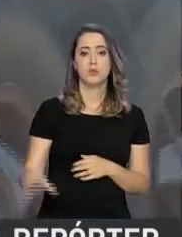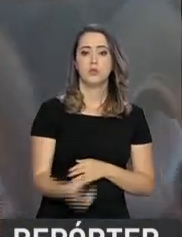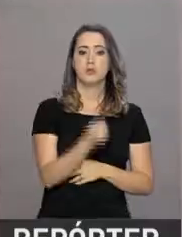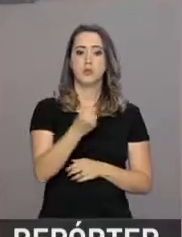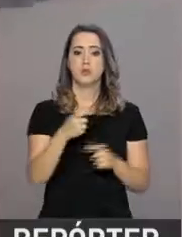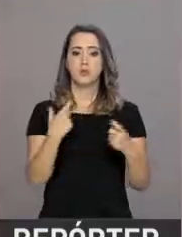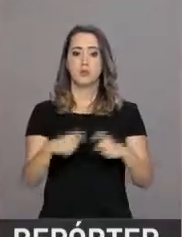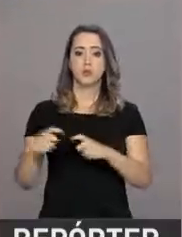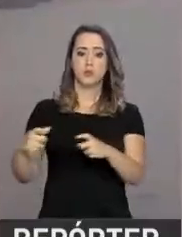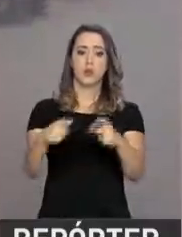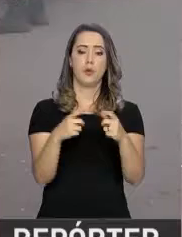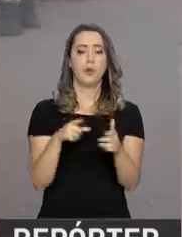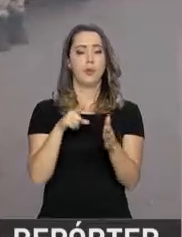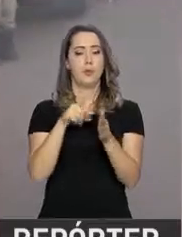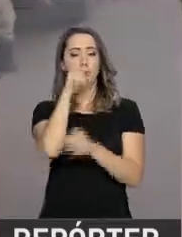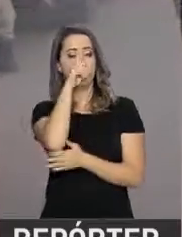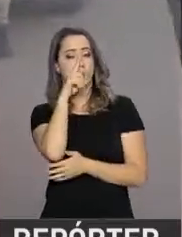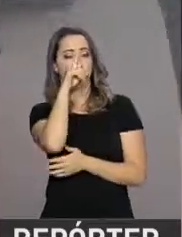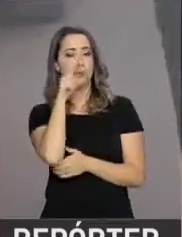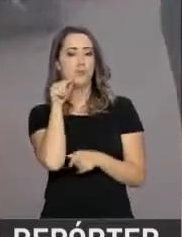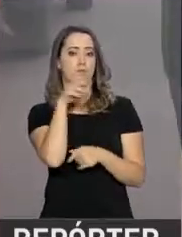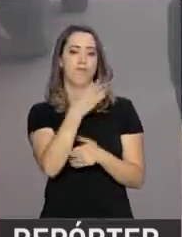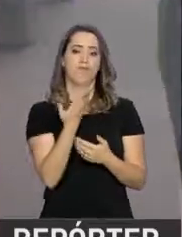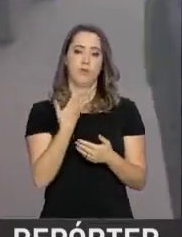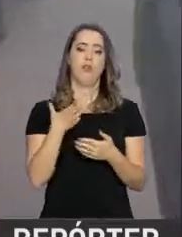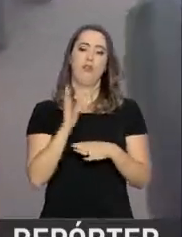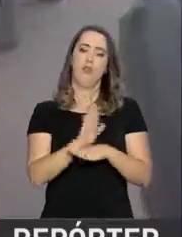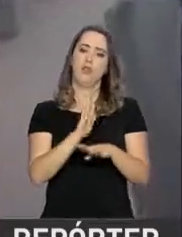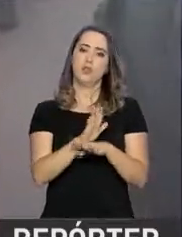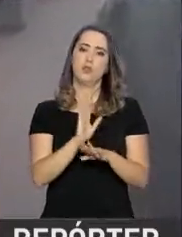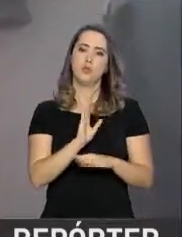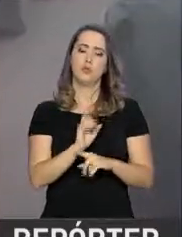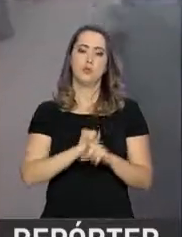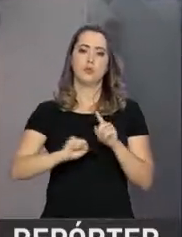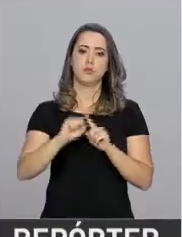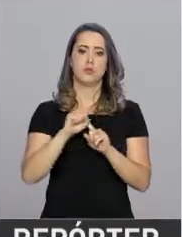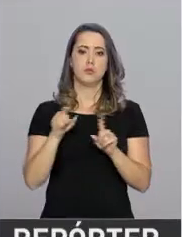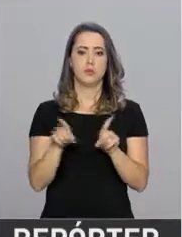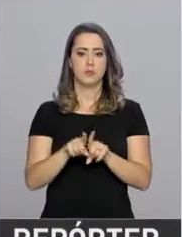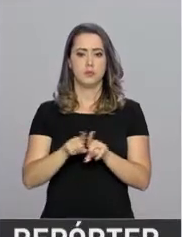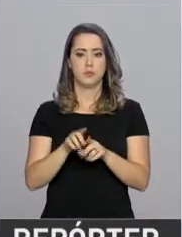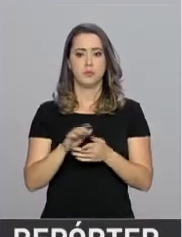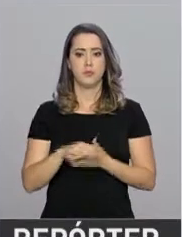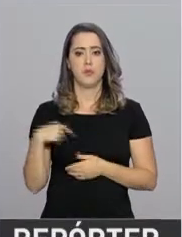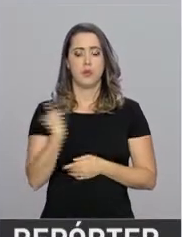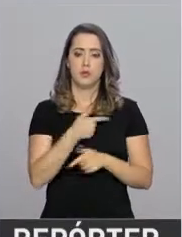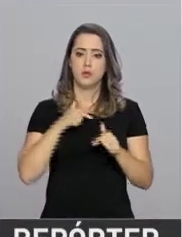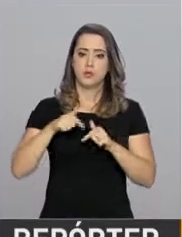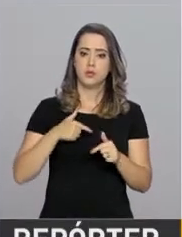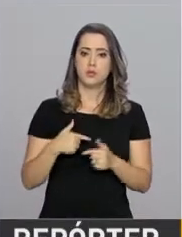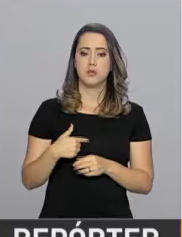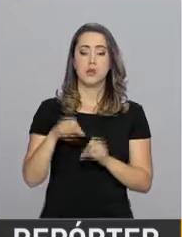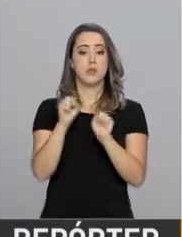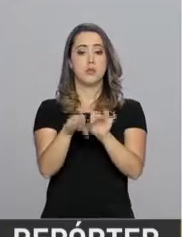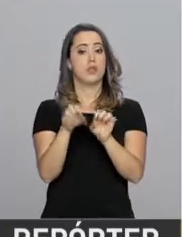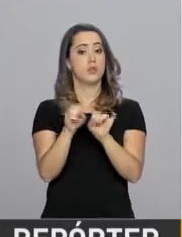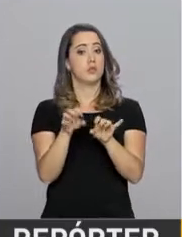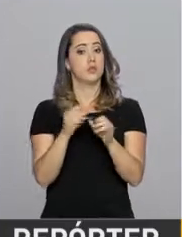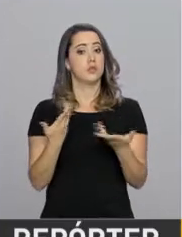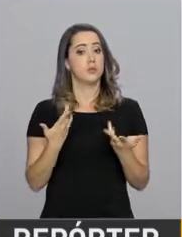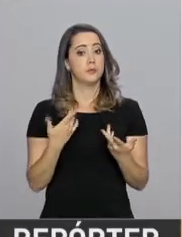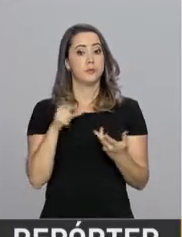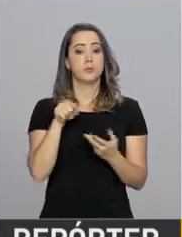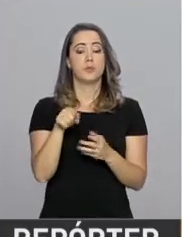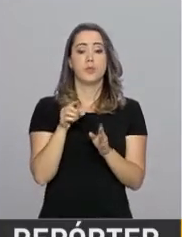resgatados de áreas vulneráveis. E a ação contou com o apoio da sociedade civil. A gente vem fazendo trabalho de conscientização, um